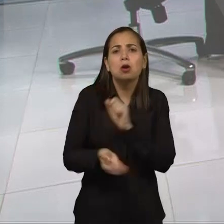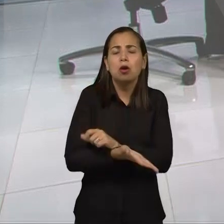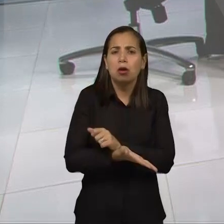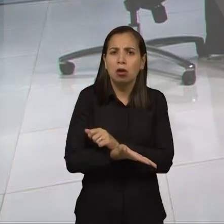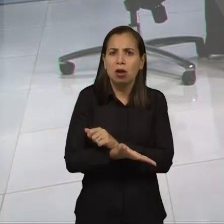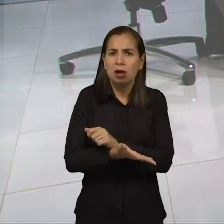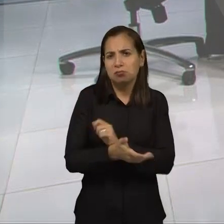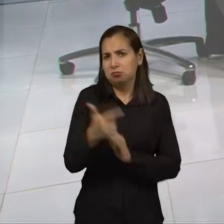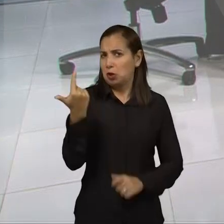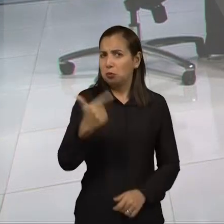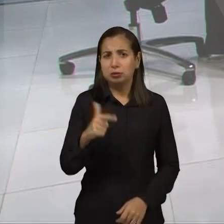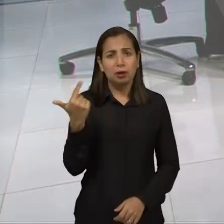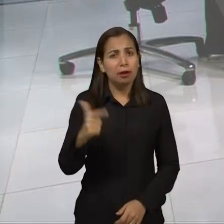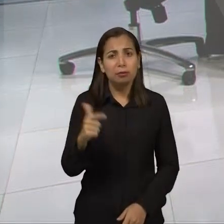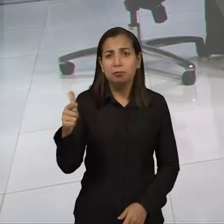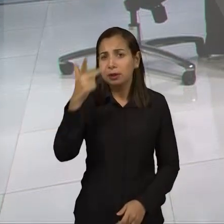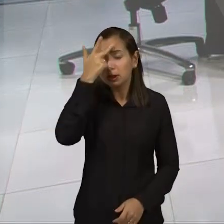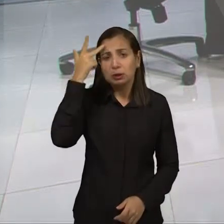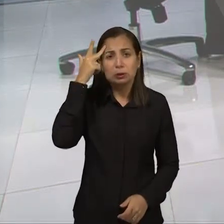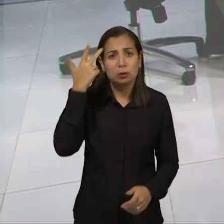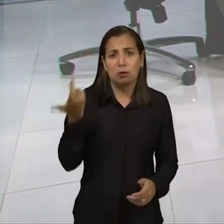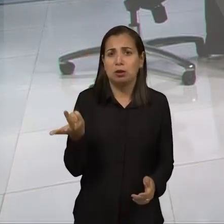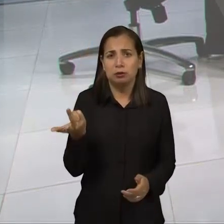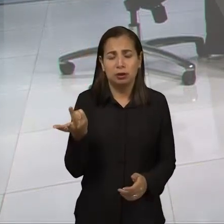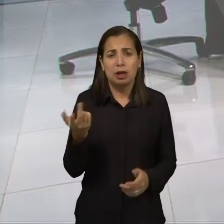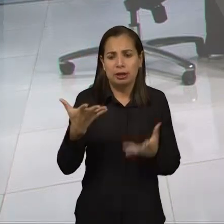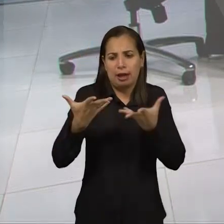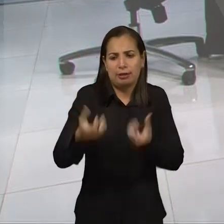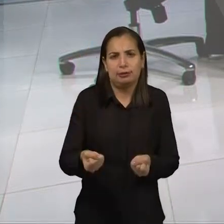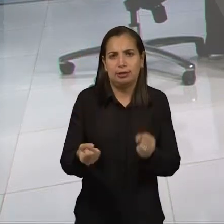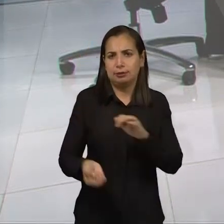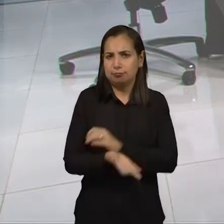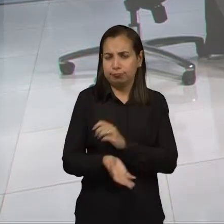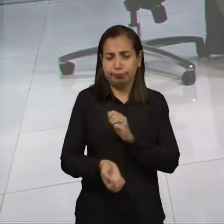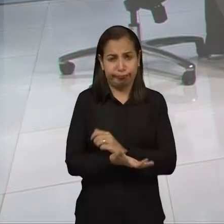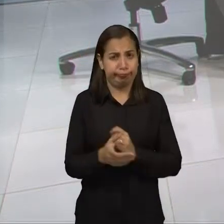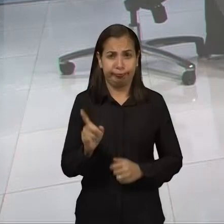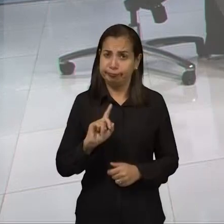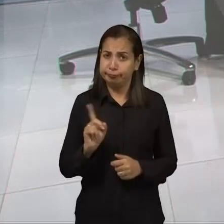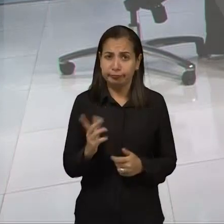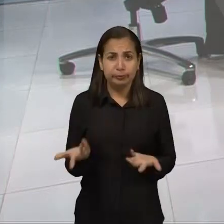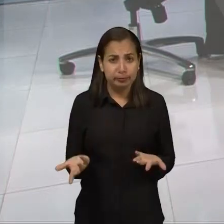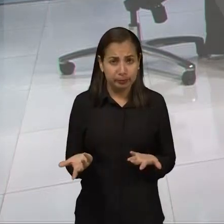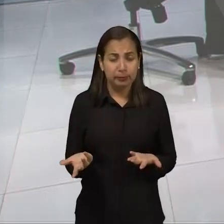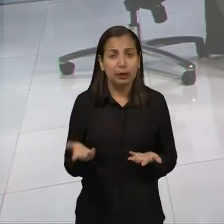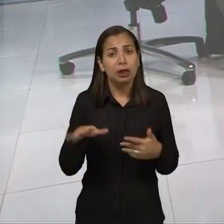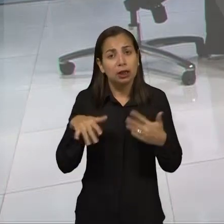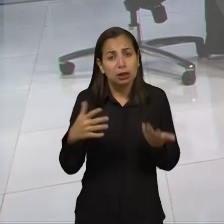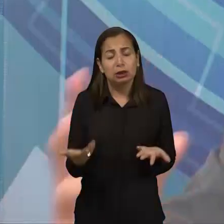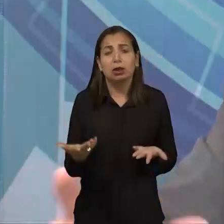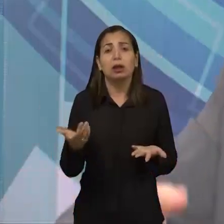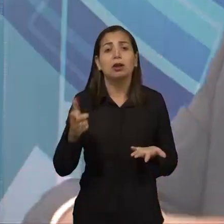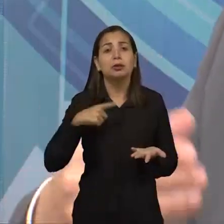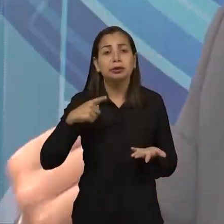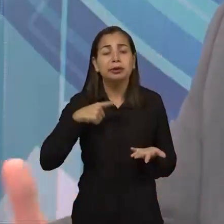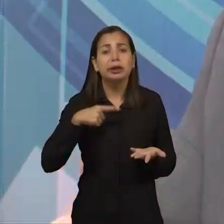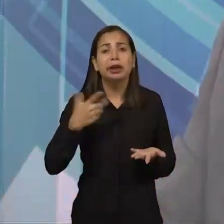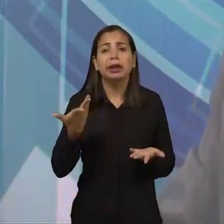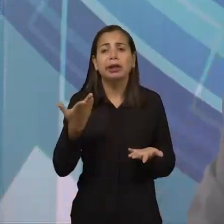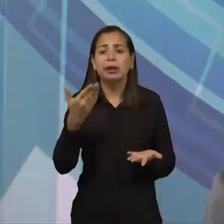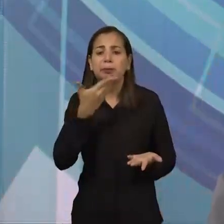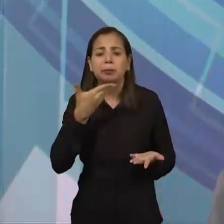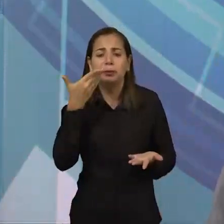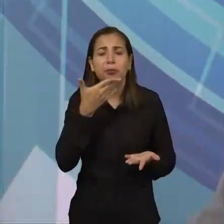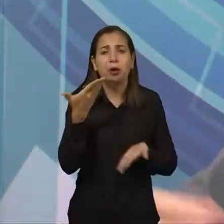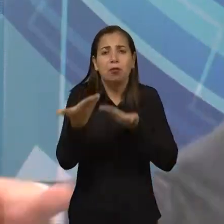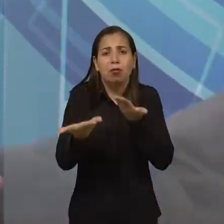é favorável à corrupção. Ou tratar desigualmente na Supremo os pacientes? De jeito nenhum. Isso no abstrato é uma maravilha, seduz, é um discurso